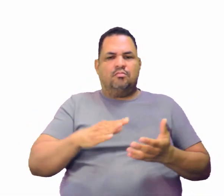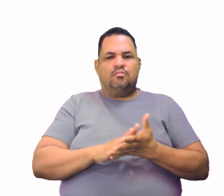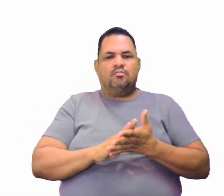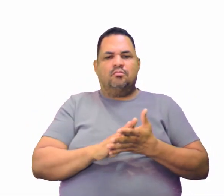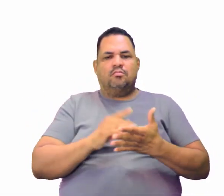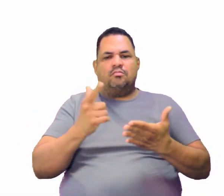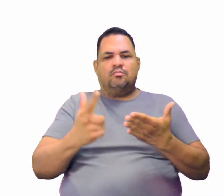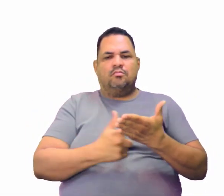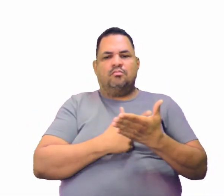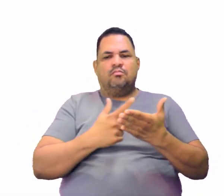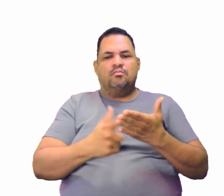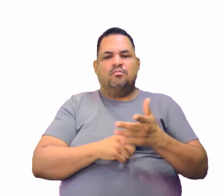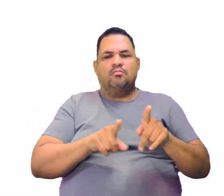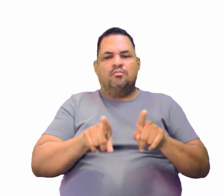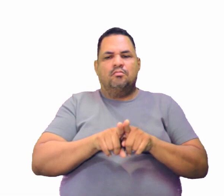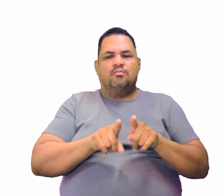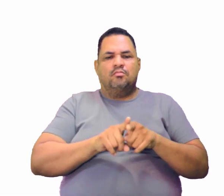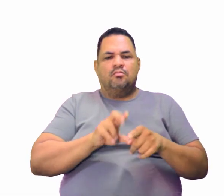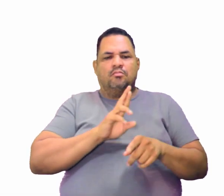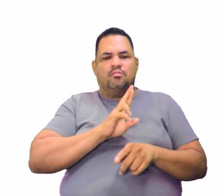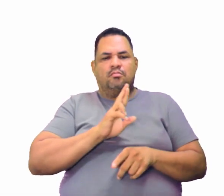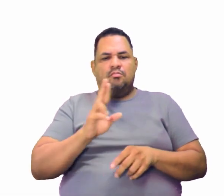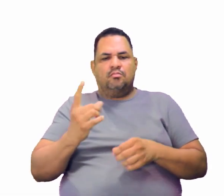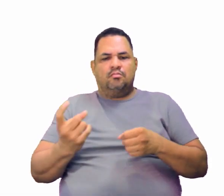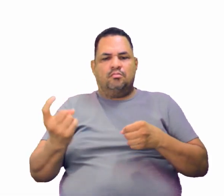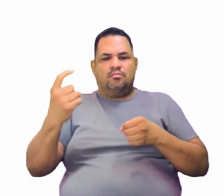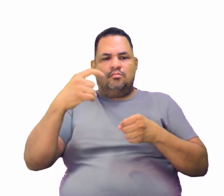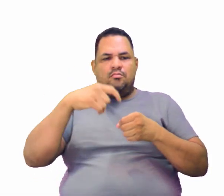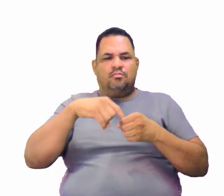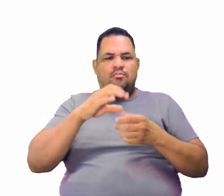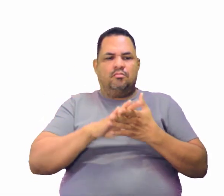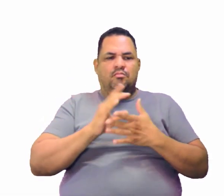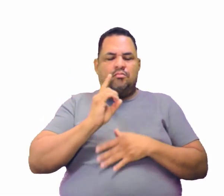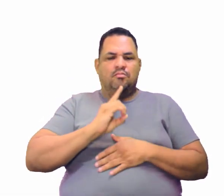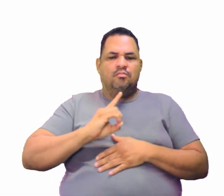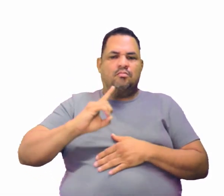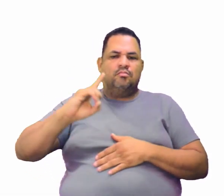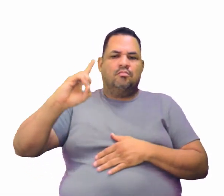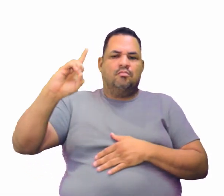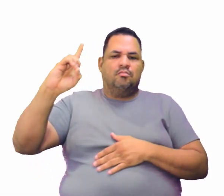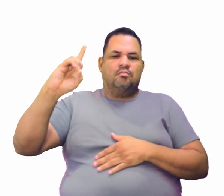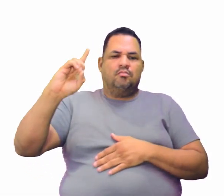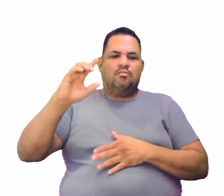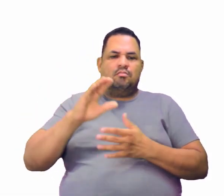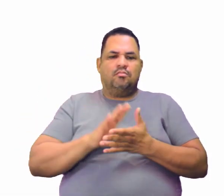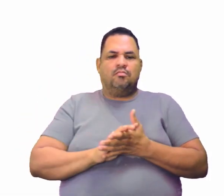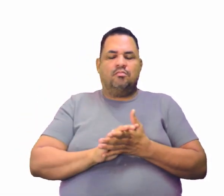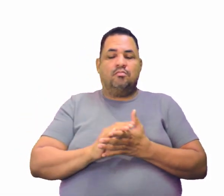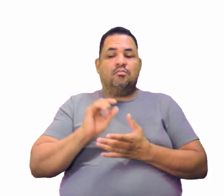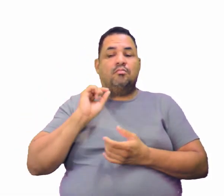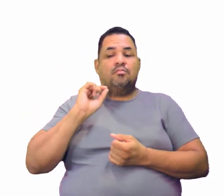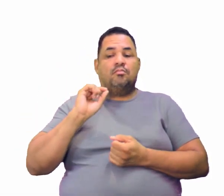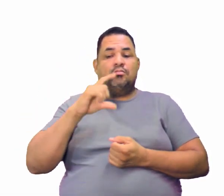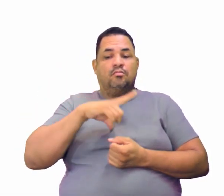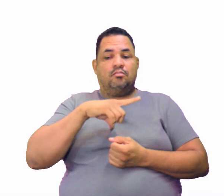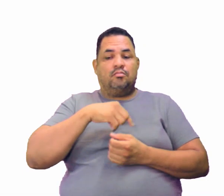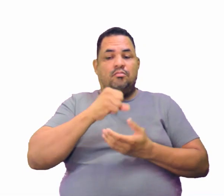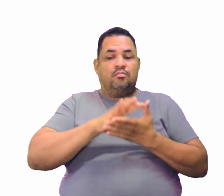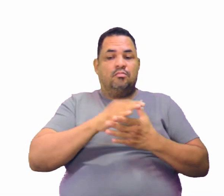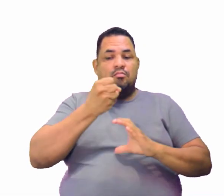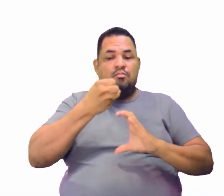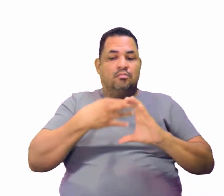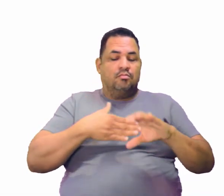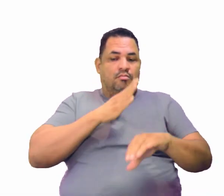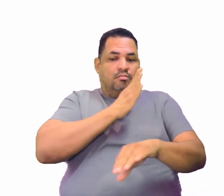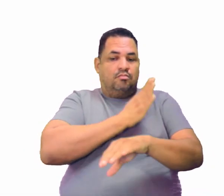Moderna, a obra também está religiosamente voltada para a figura de Deus, que é uma característica